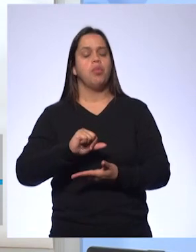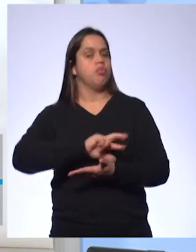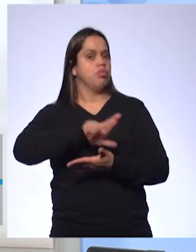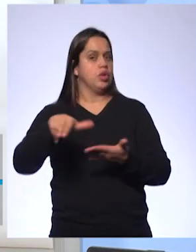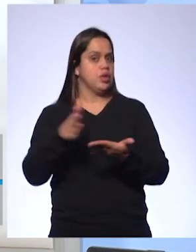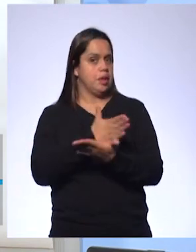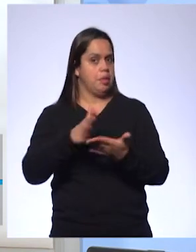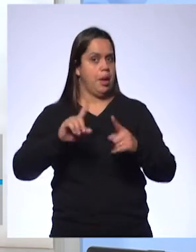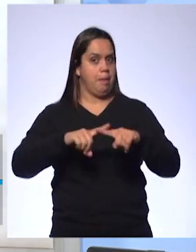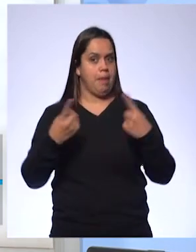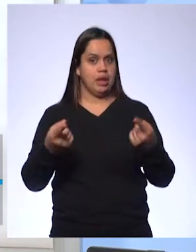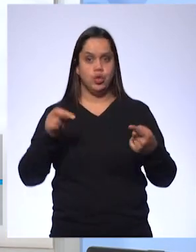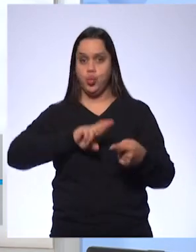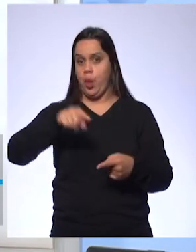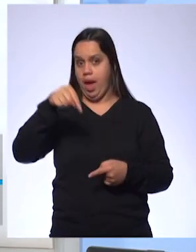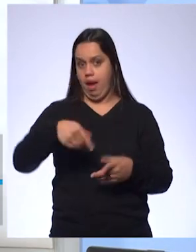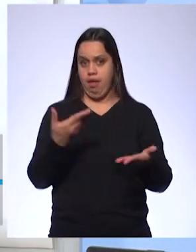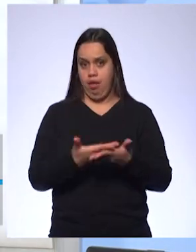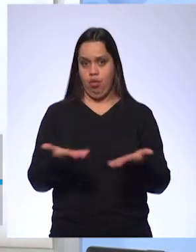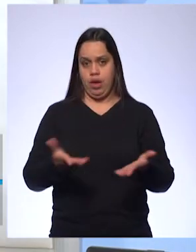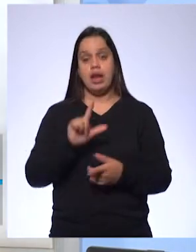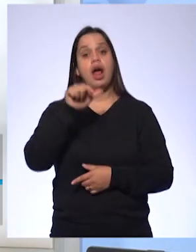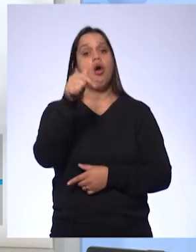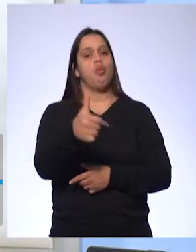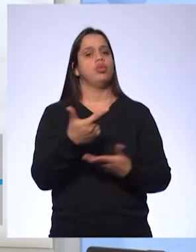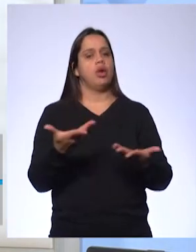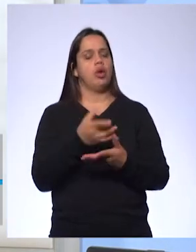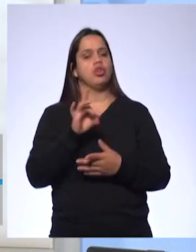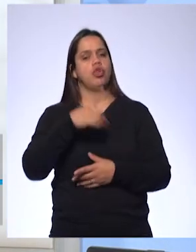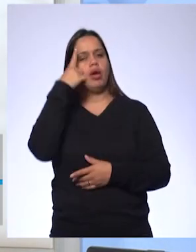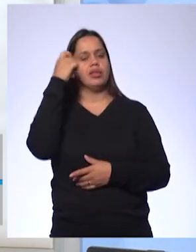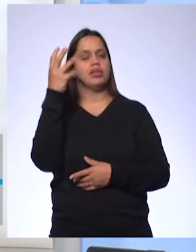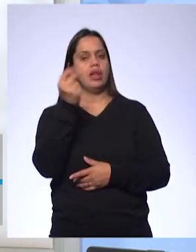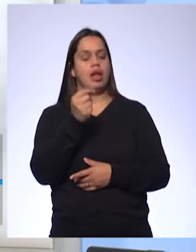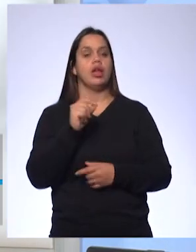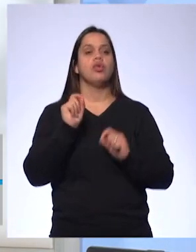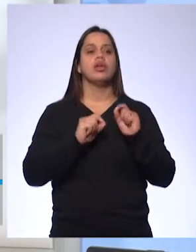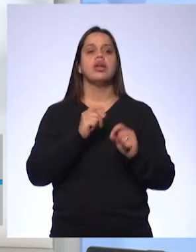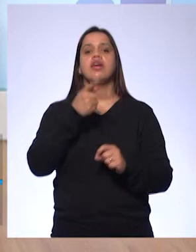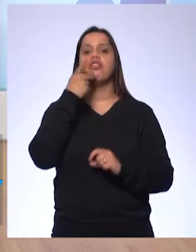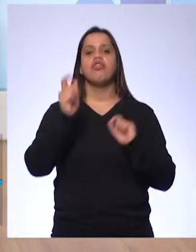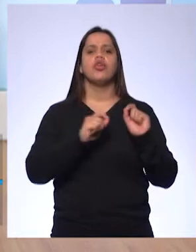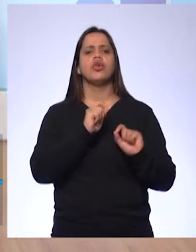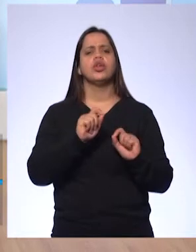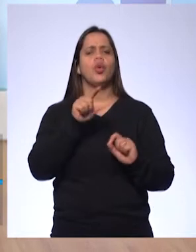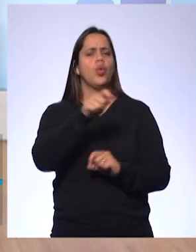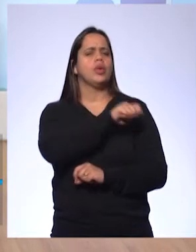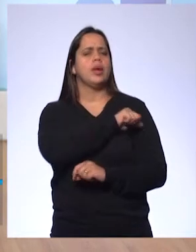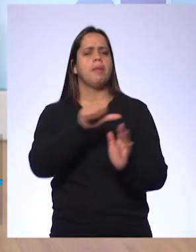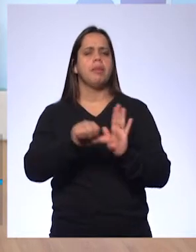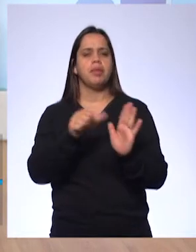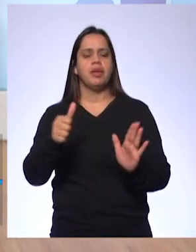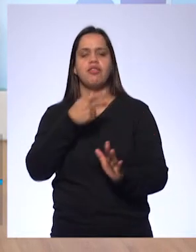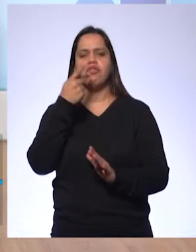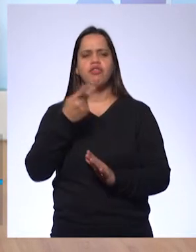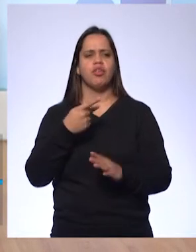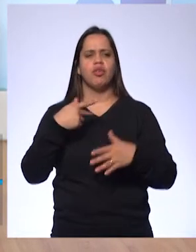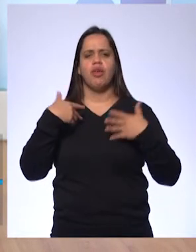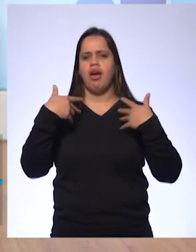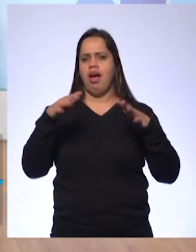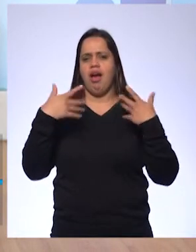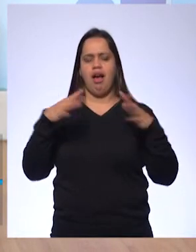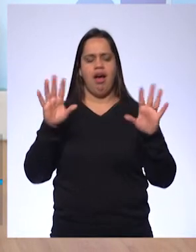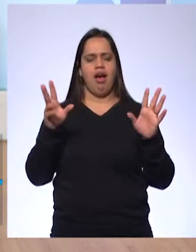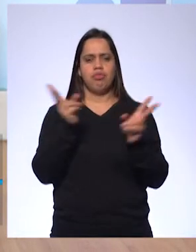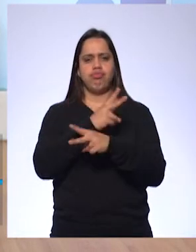aqui é para a gente formular hipóteses, e as hipóteses estão bem formuladas. Eu Sim. gostei dessa primeira que você leu aí, deixa o vento me levar, né? Parece até música. Deixa o vento me levar.